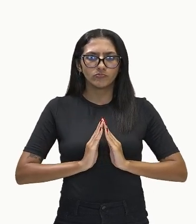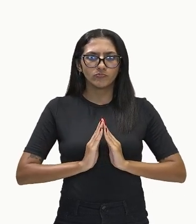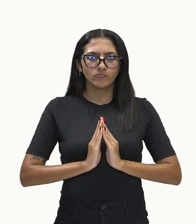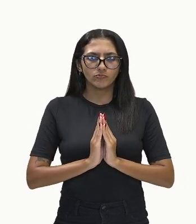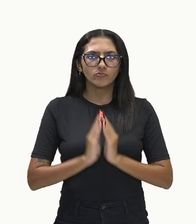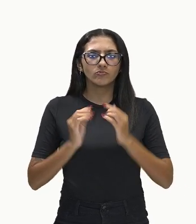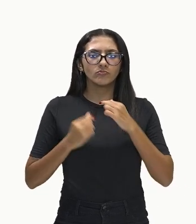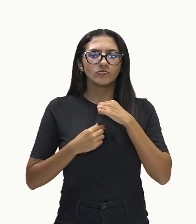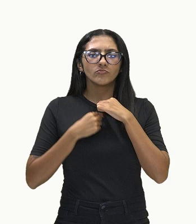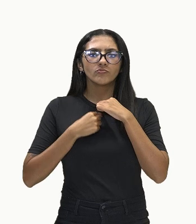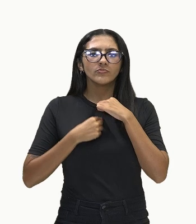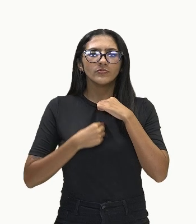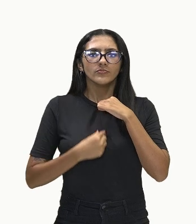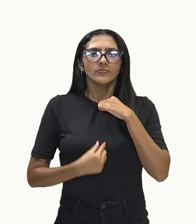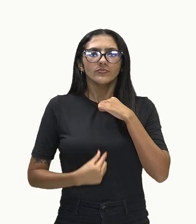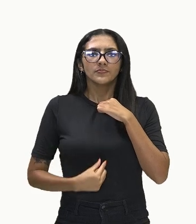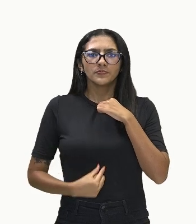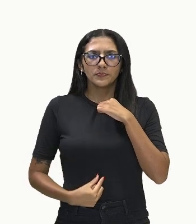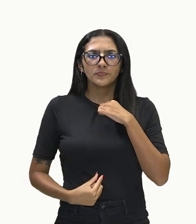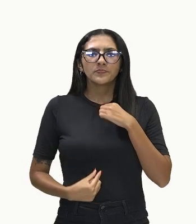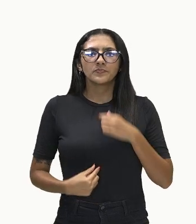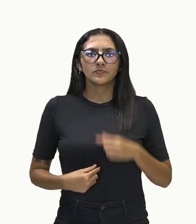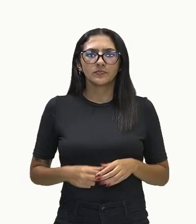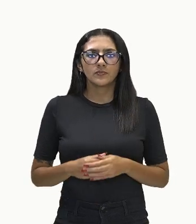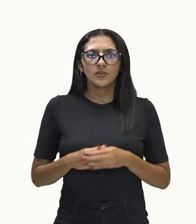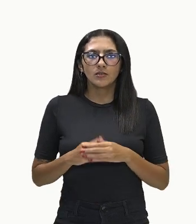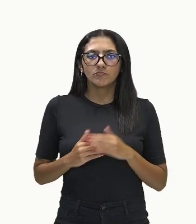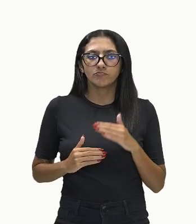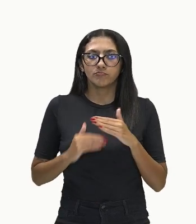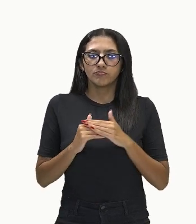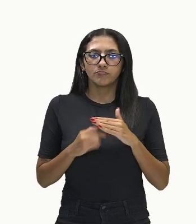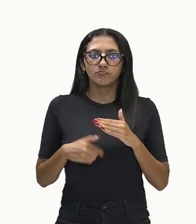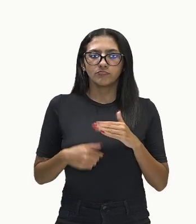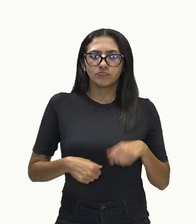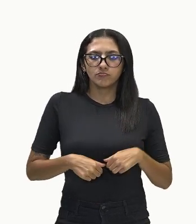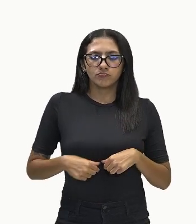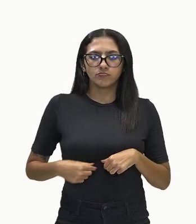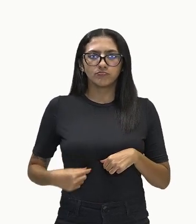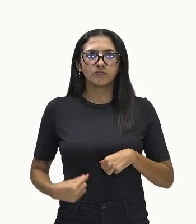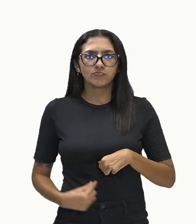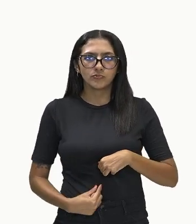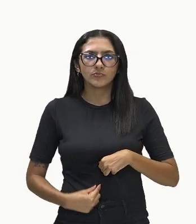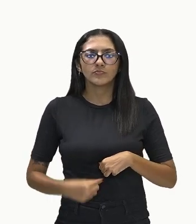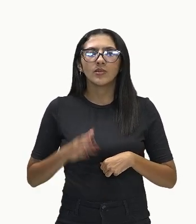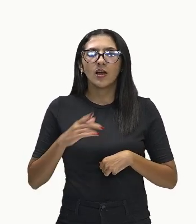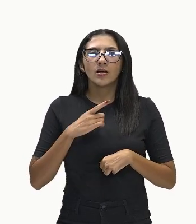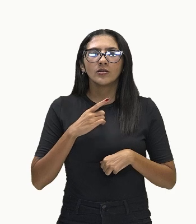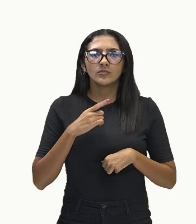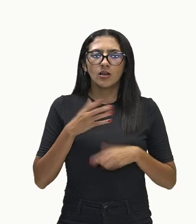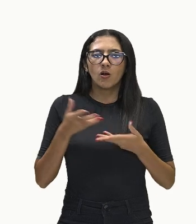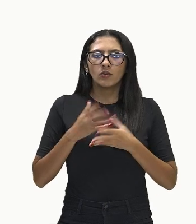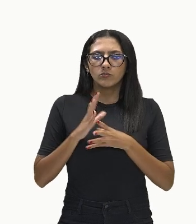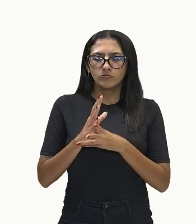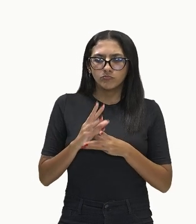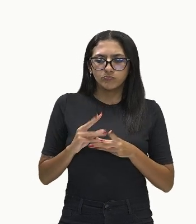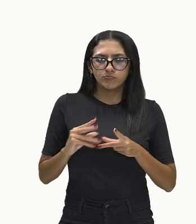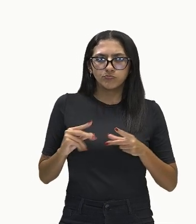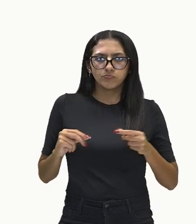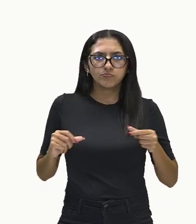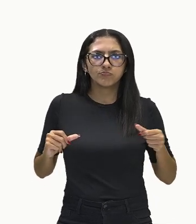peristálticos, chega ao nosso estômago, onde nós vamos ter a quebra